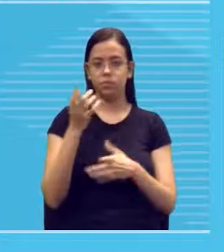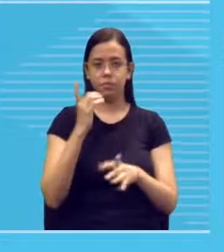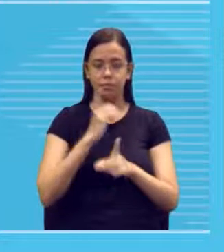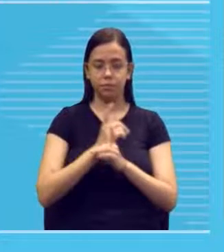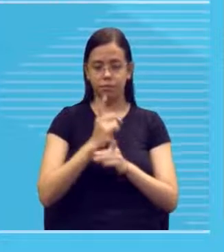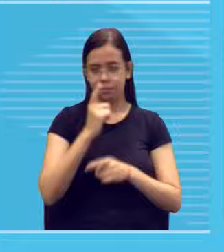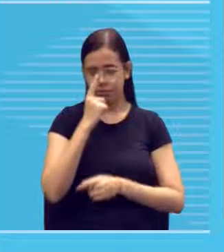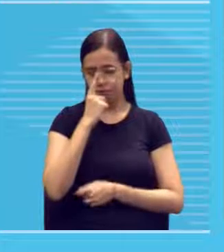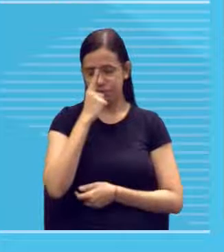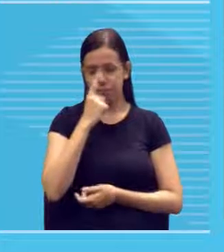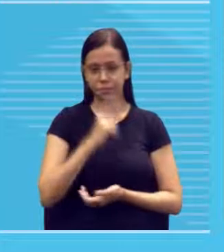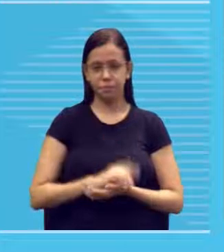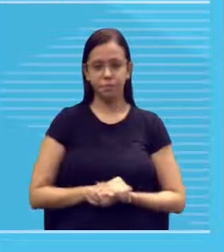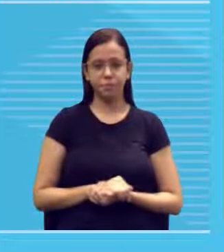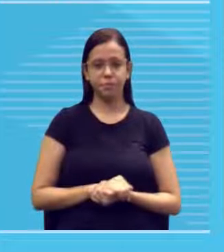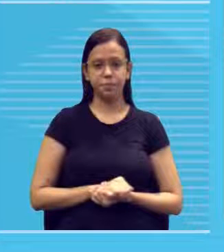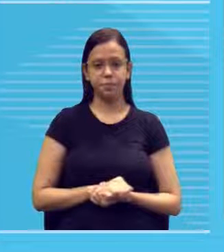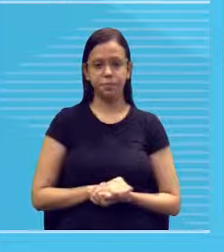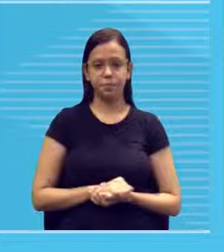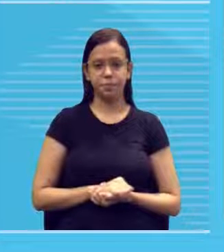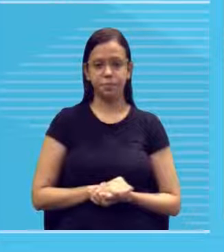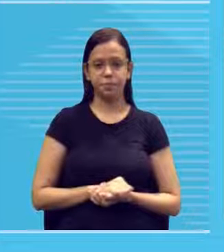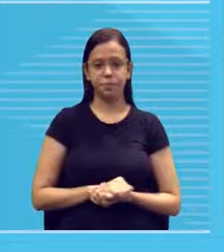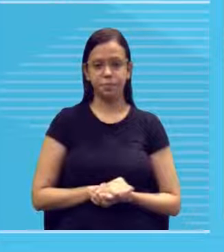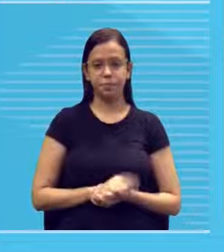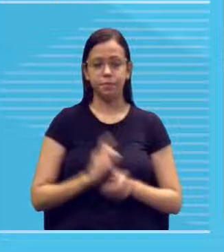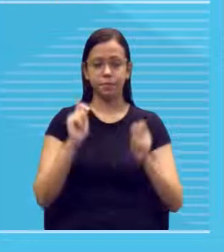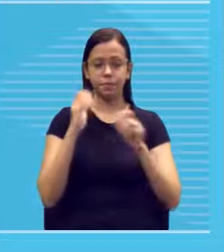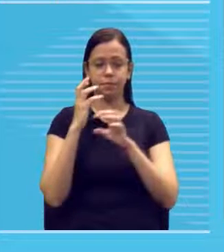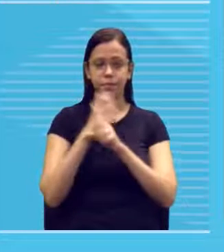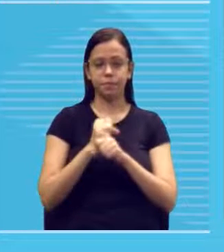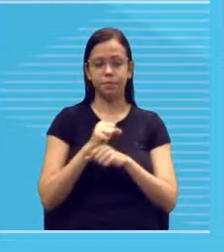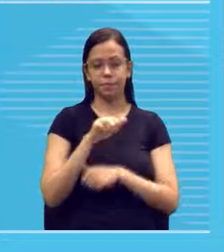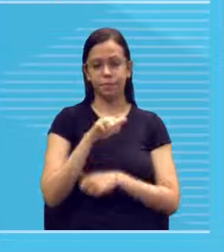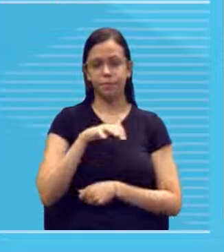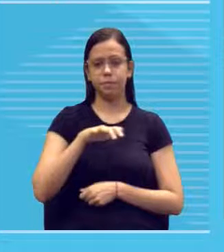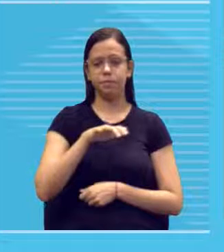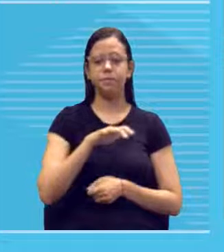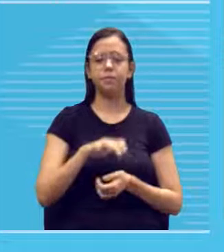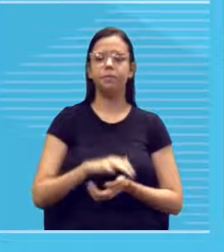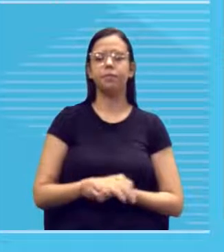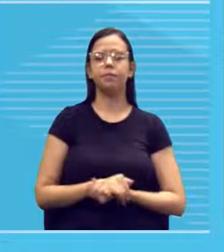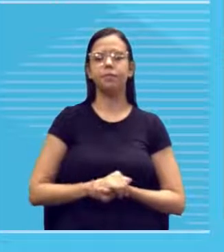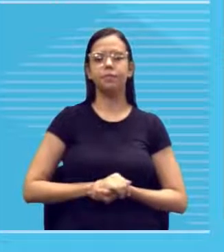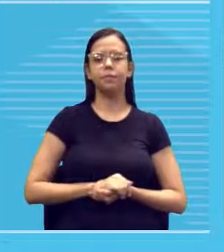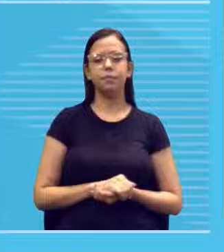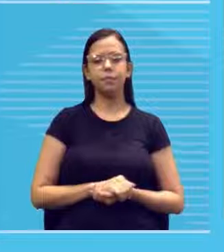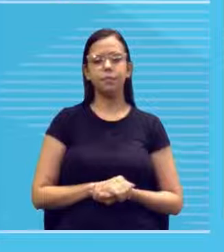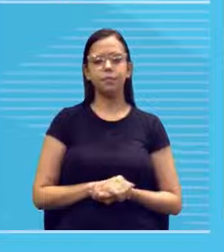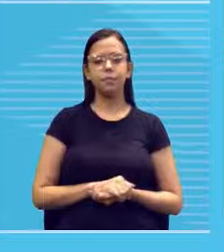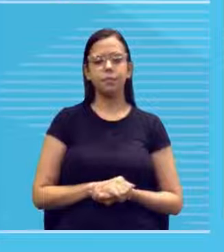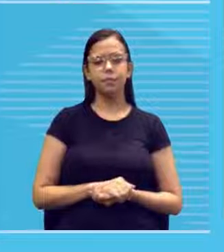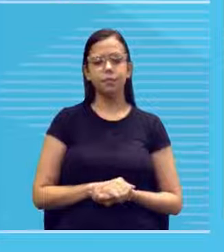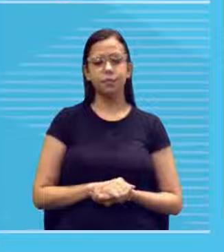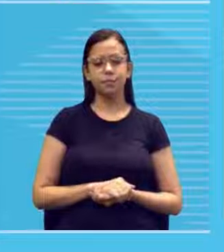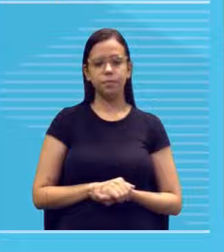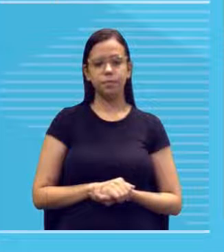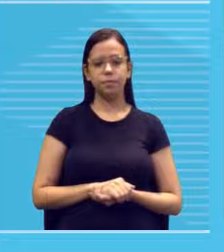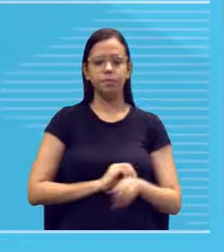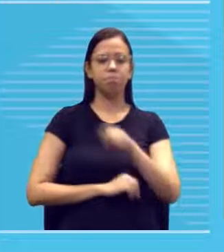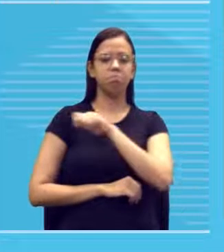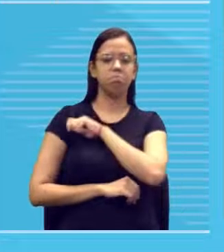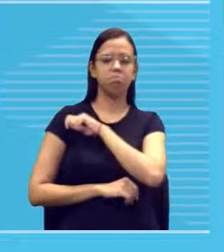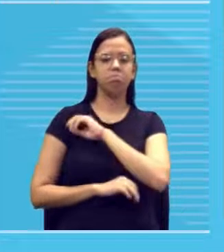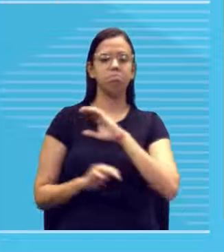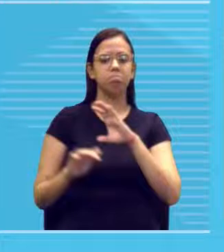precisa né isso para calcular a área né para calcular a área Gabriel André aí Tá